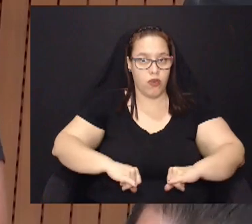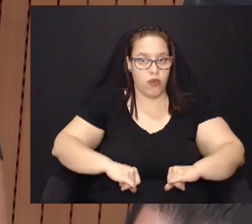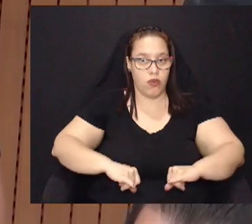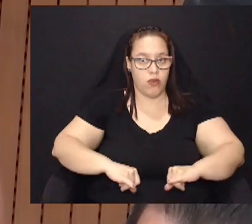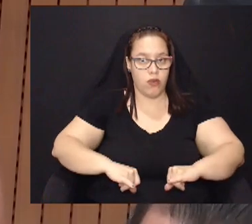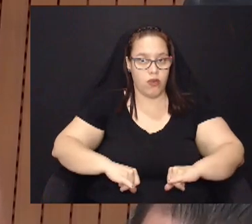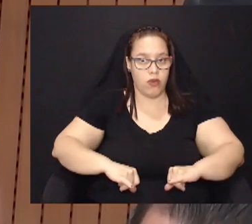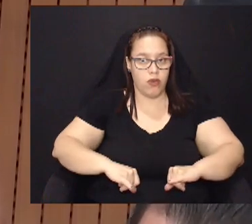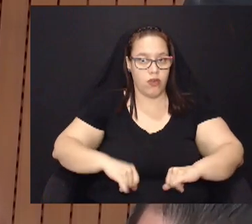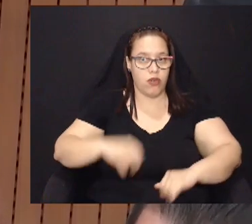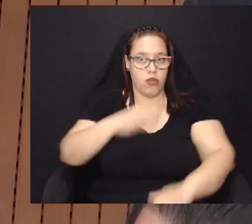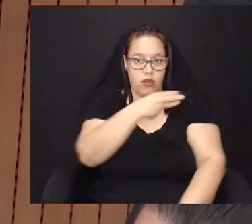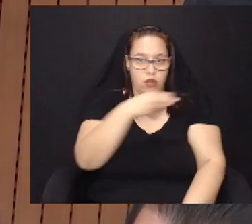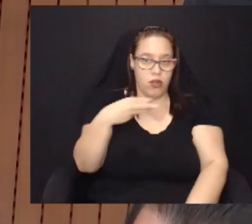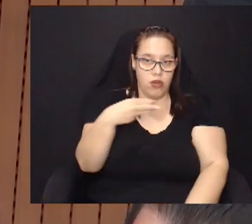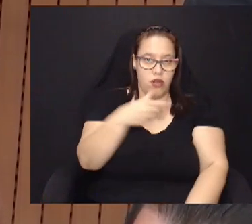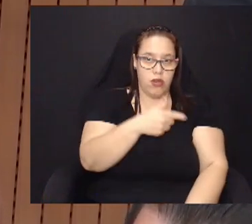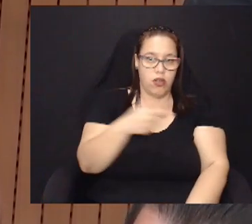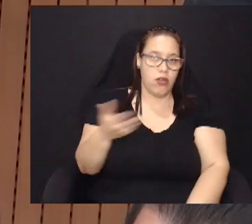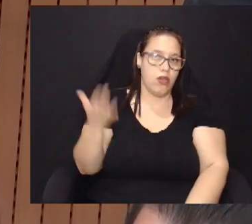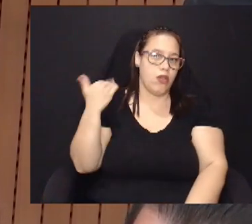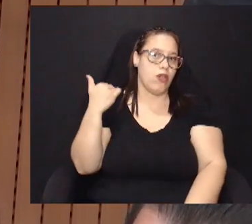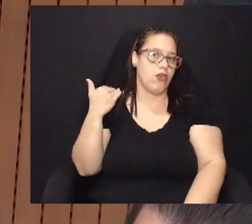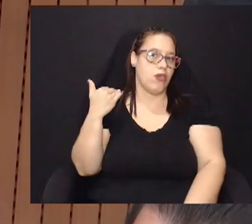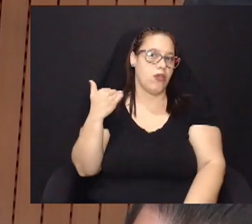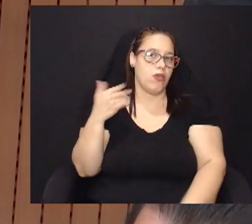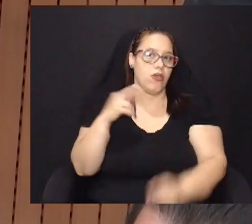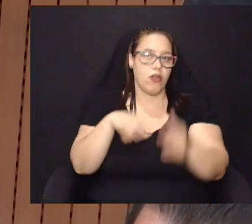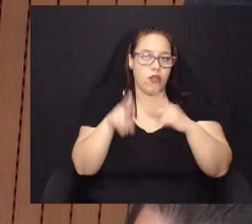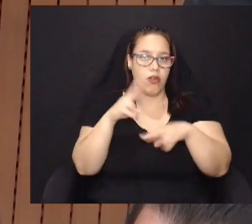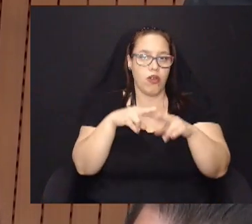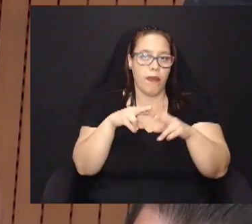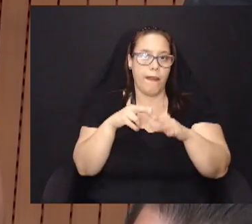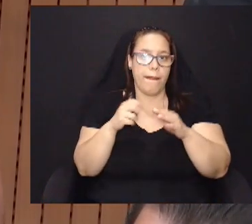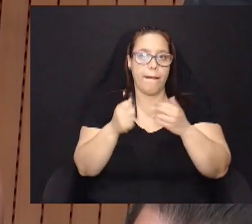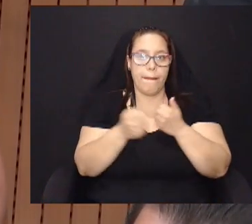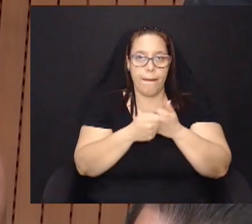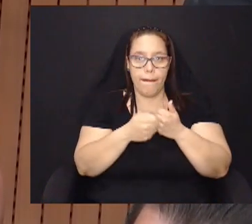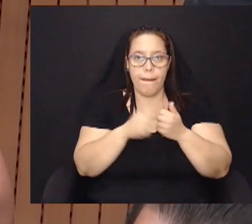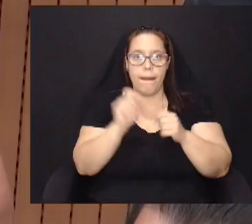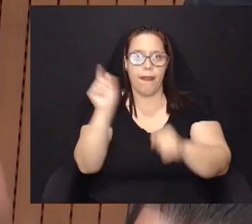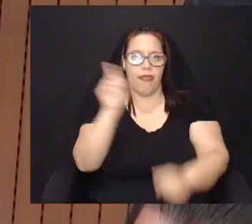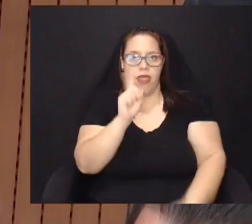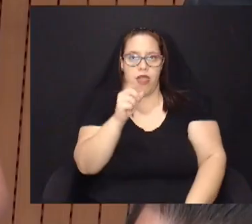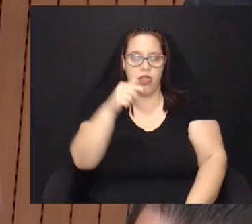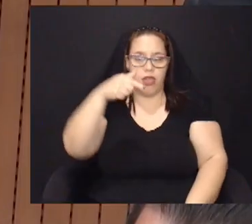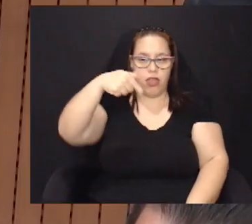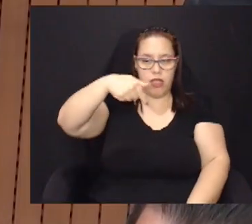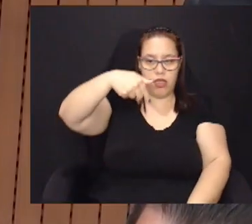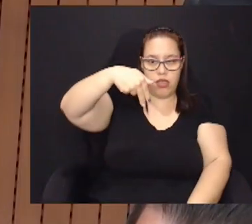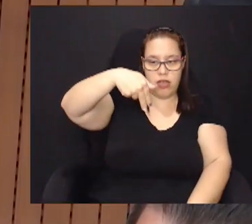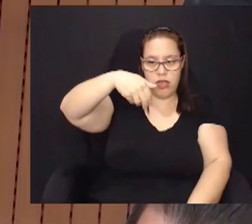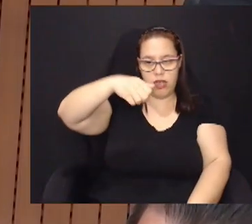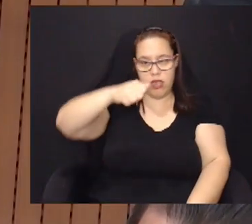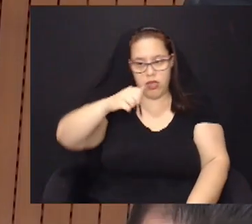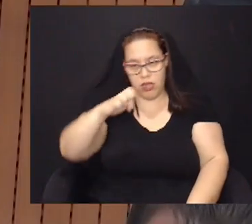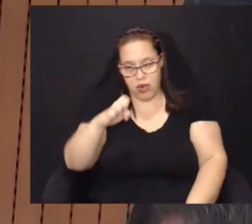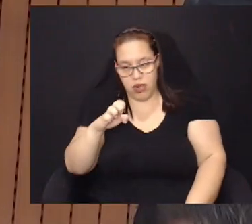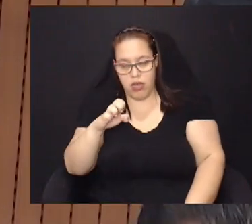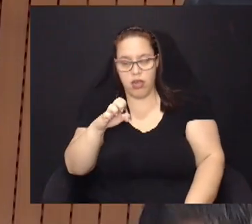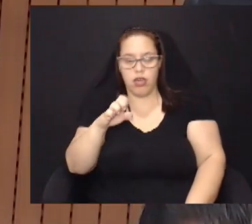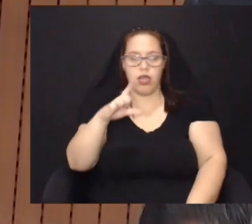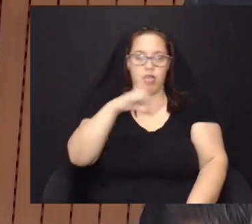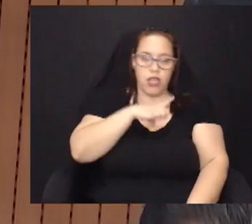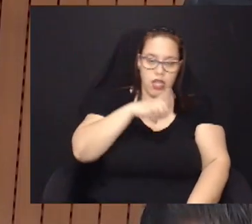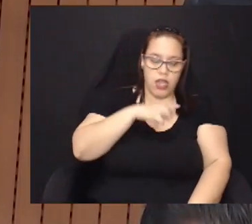umas 3 semanas atrás aí uma fiscalização e o fiscal bateu nessa tecla. Não, o KNAI primário que tem que ser com entretenimento. E